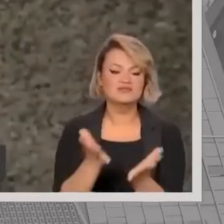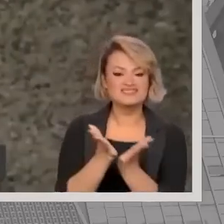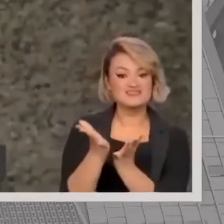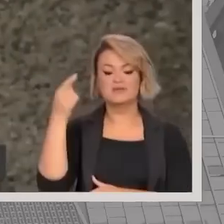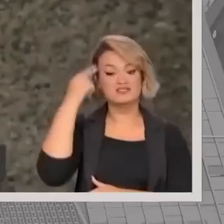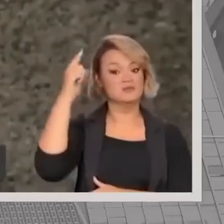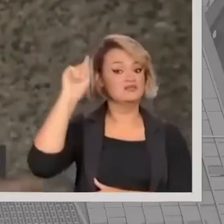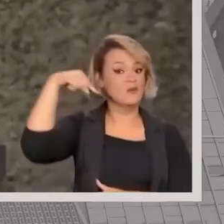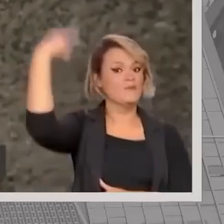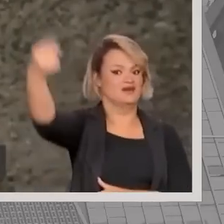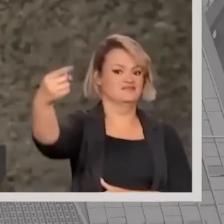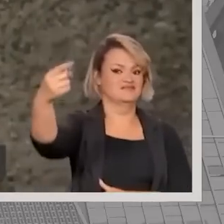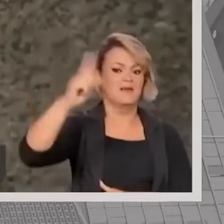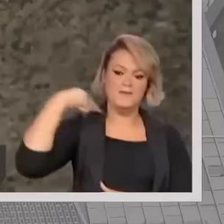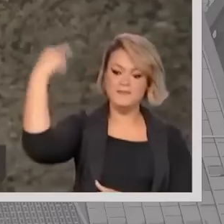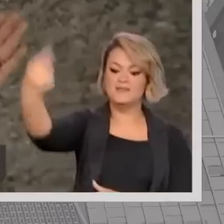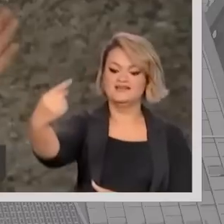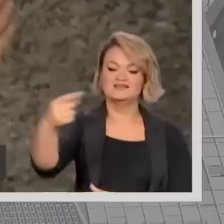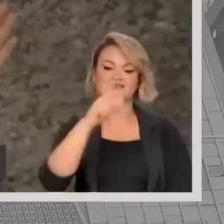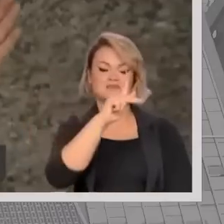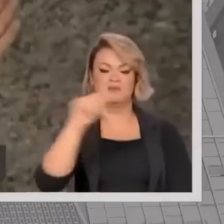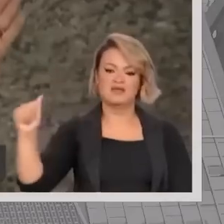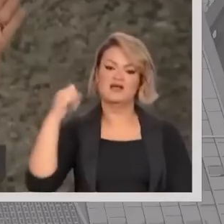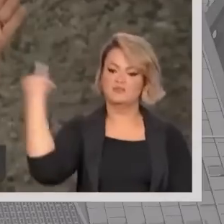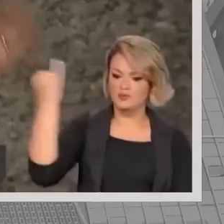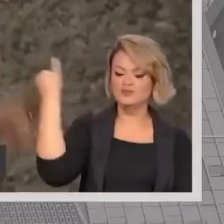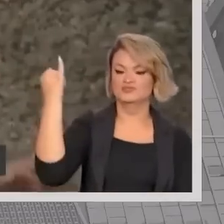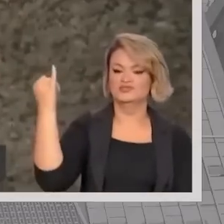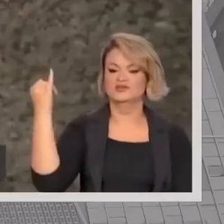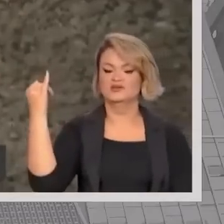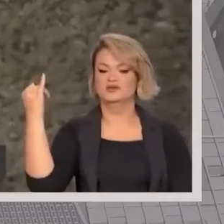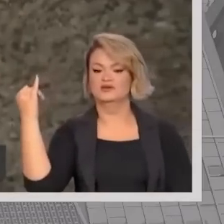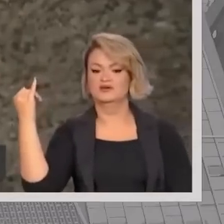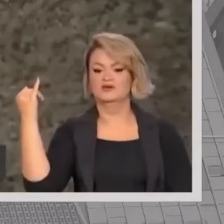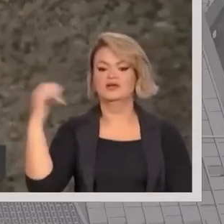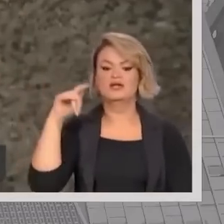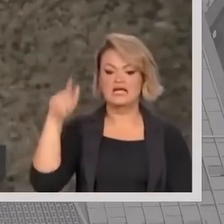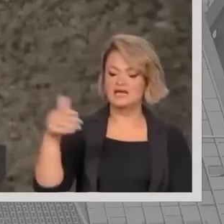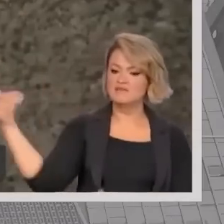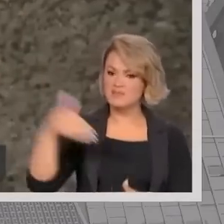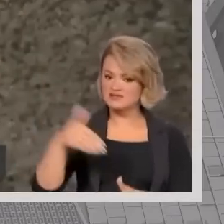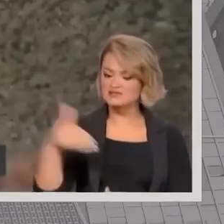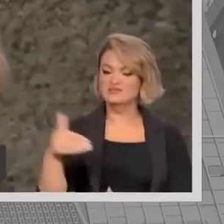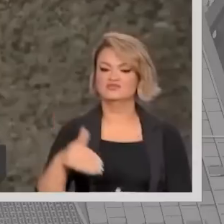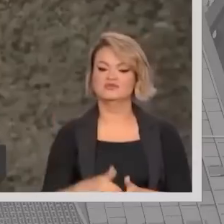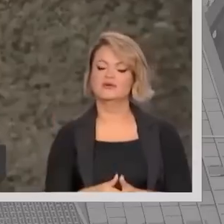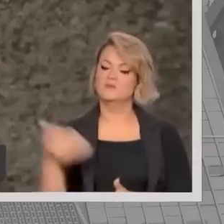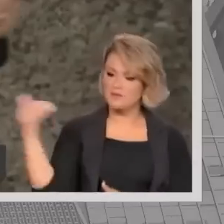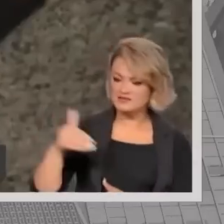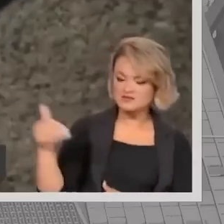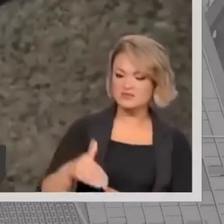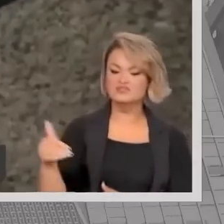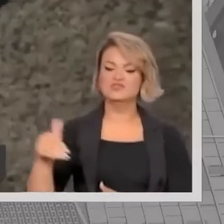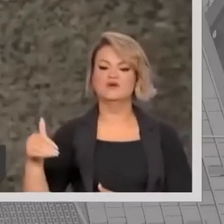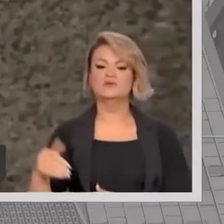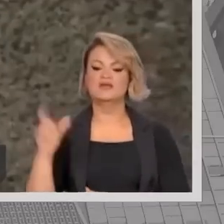uma das formas de você ter crescimento econômico é exatamente aumentando o investimento público. Foi assim que ocorreu no mundo todo.